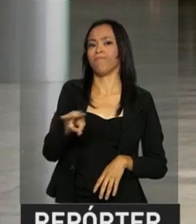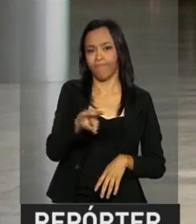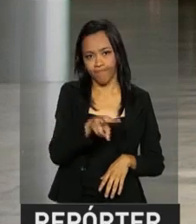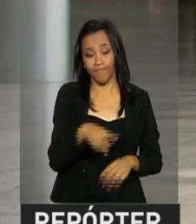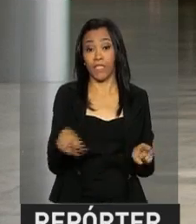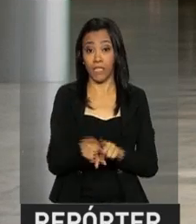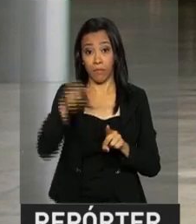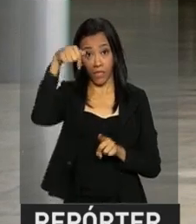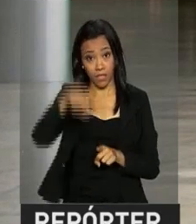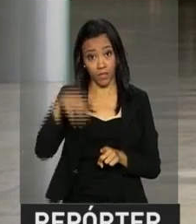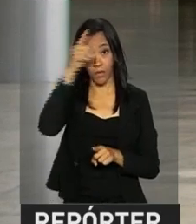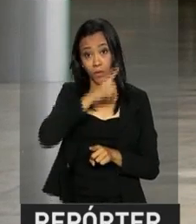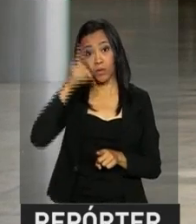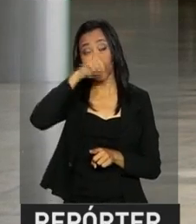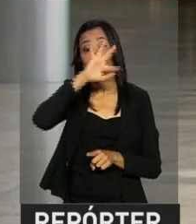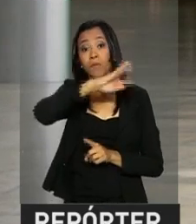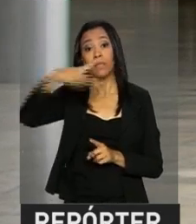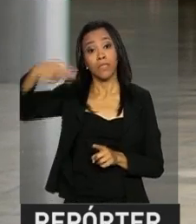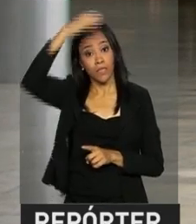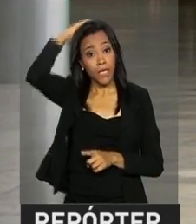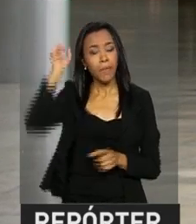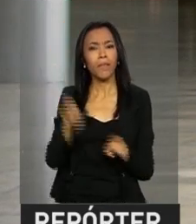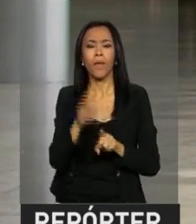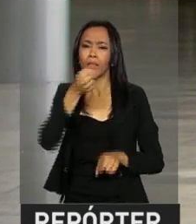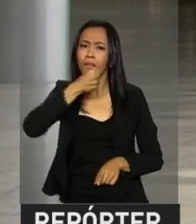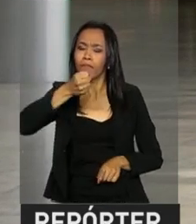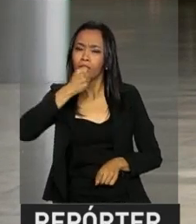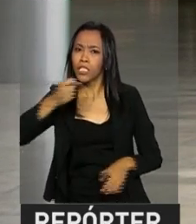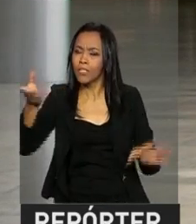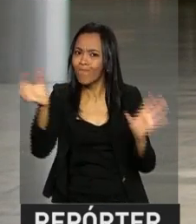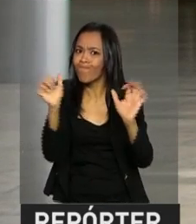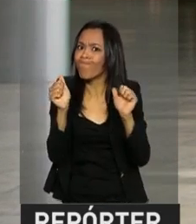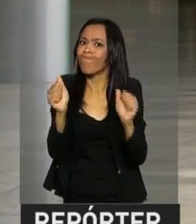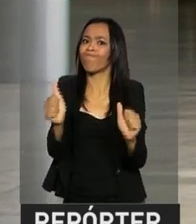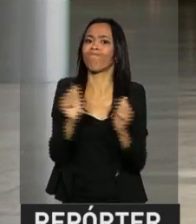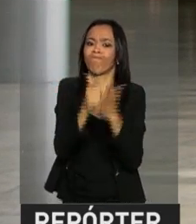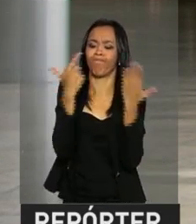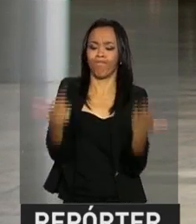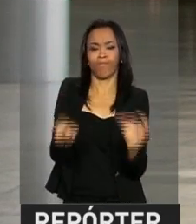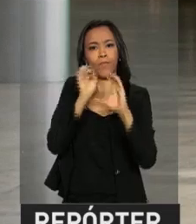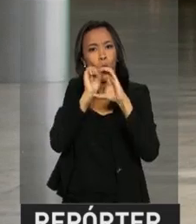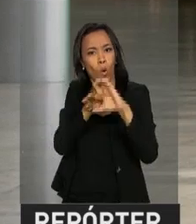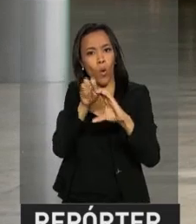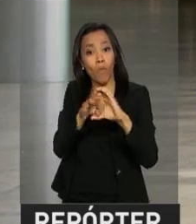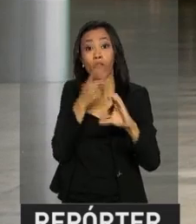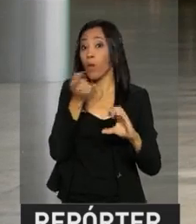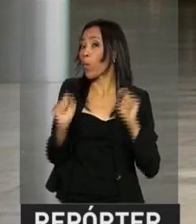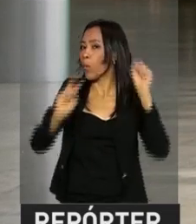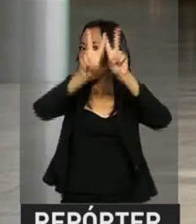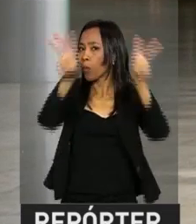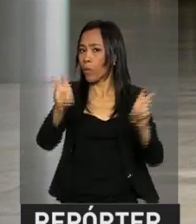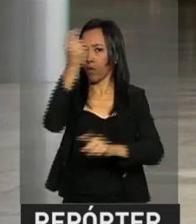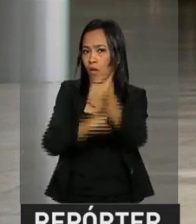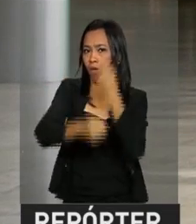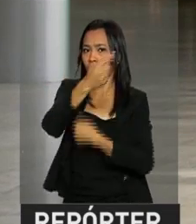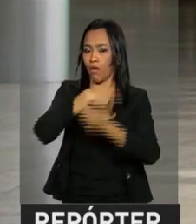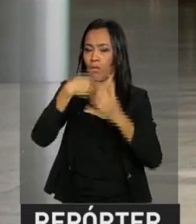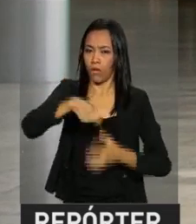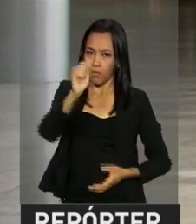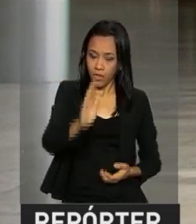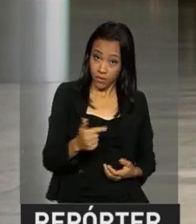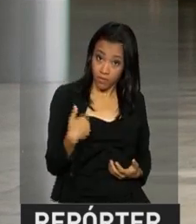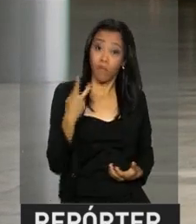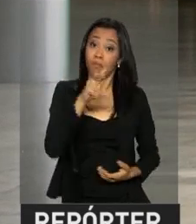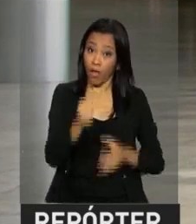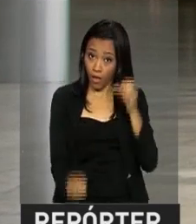também neste domingo, o presidente Michel Temer concedeu uma entrevista exclusiva ao jornal O Globo e falou sobre a economia do país. Ele disse que